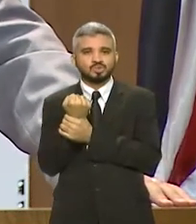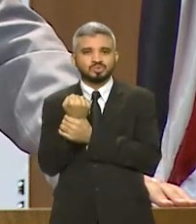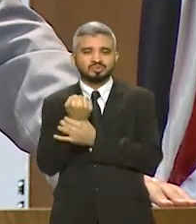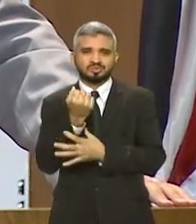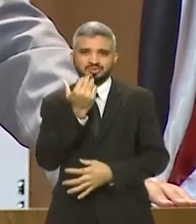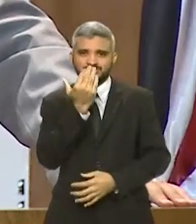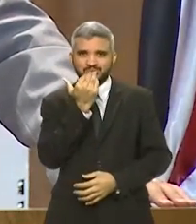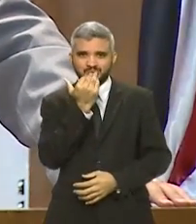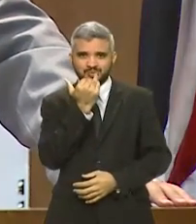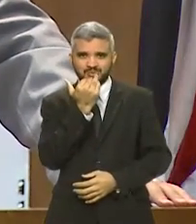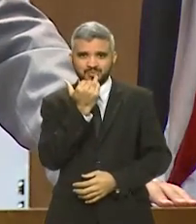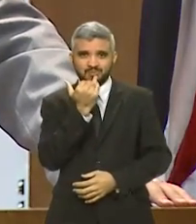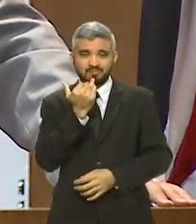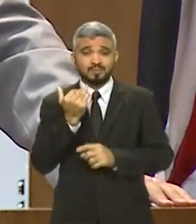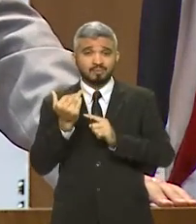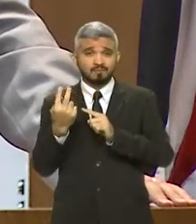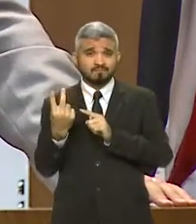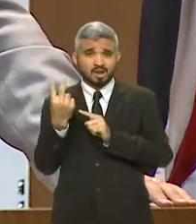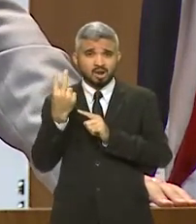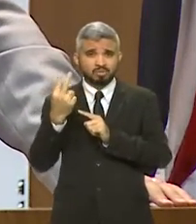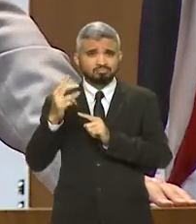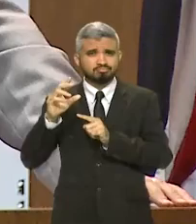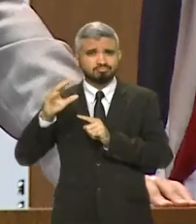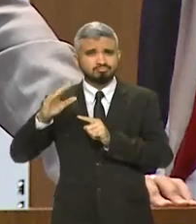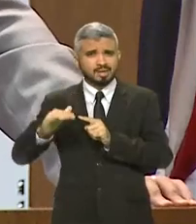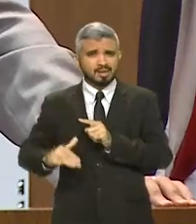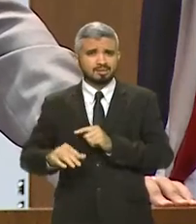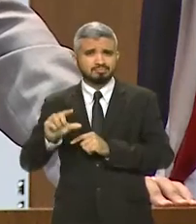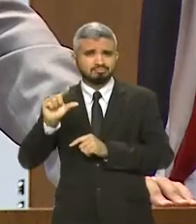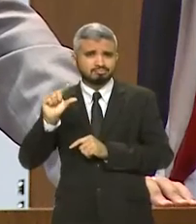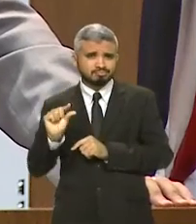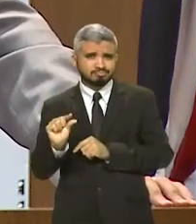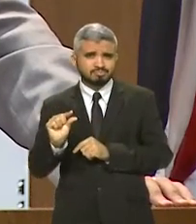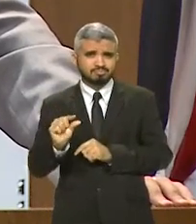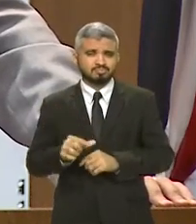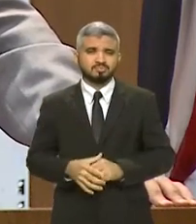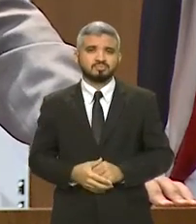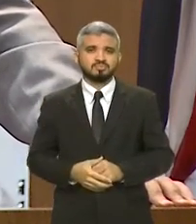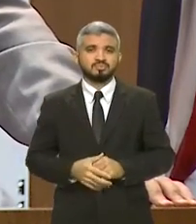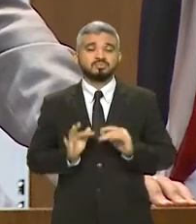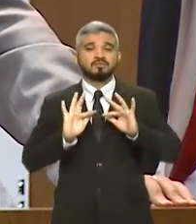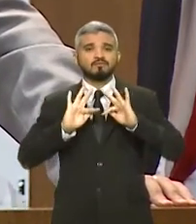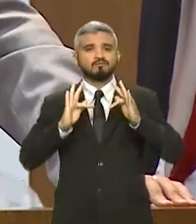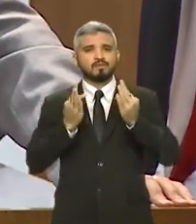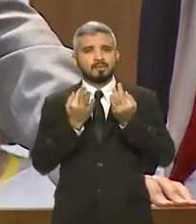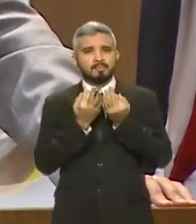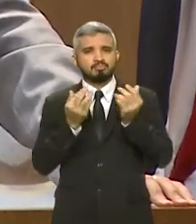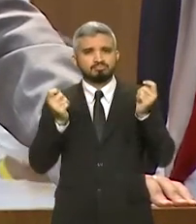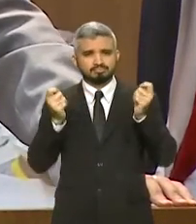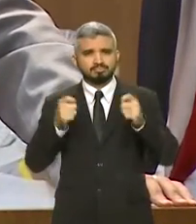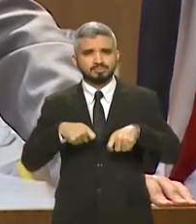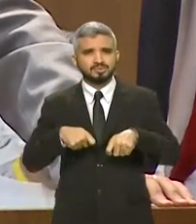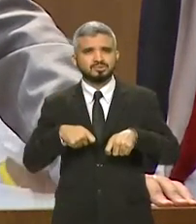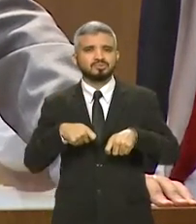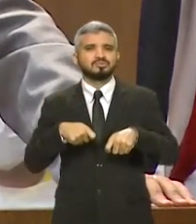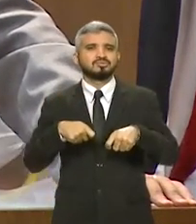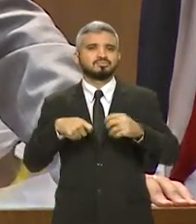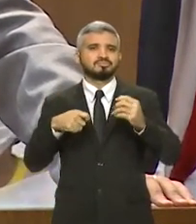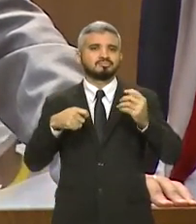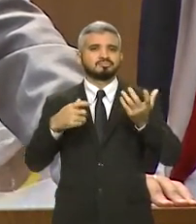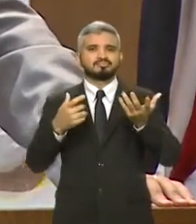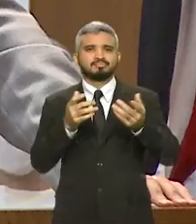no valor baixo para que a família consiga sustentar os seus